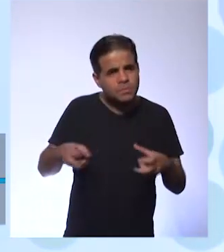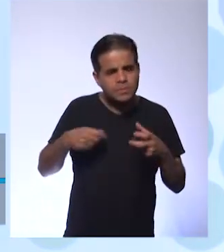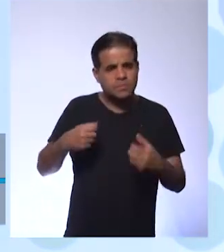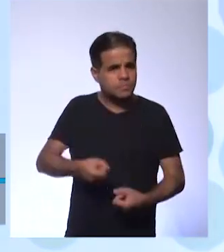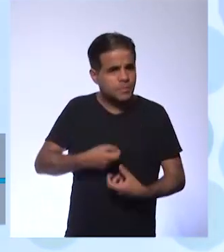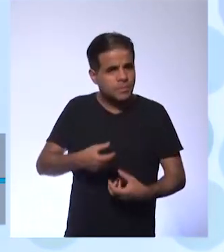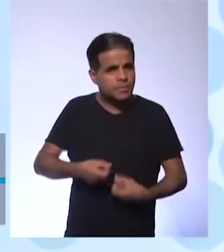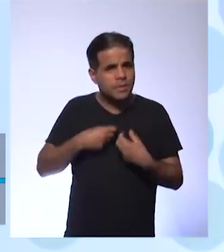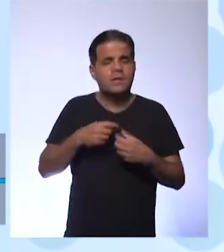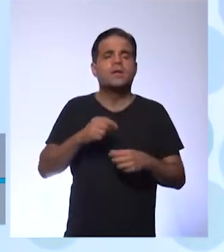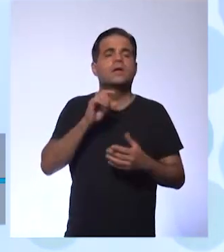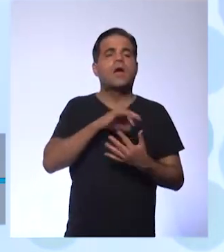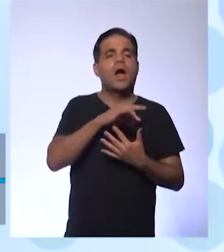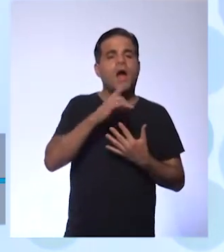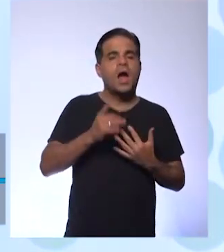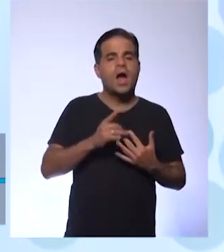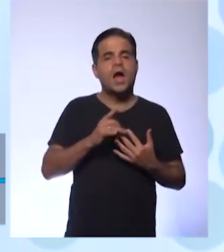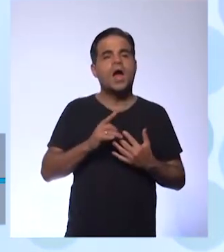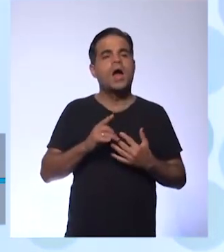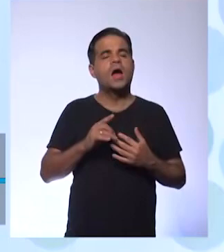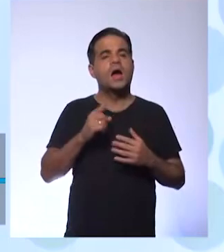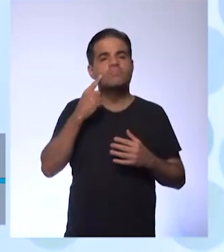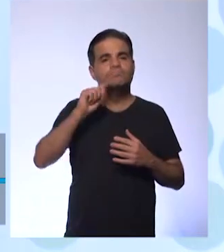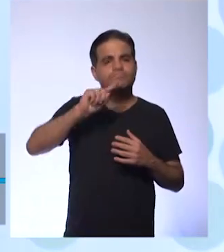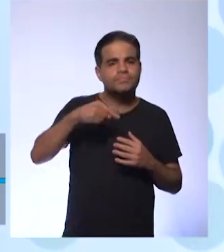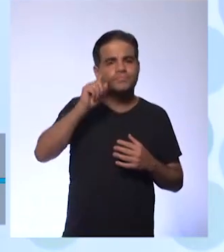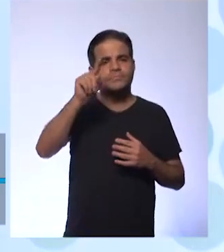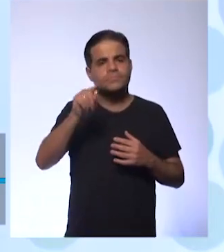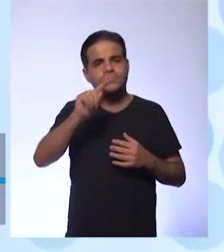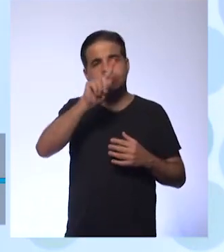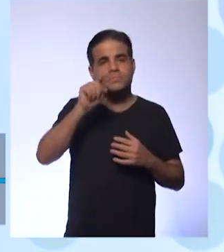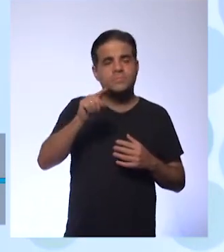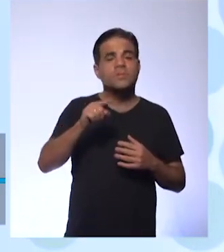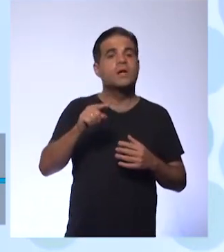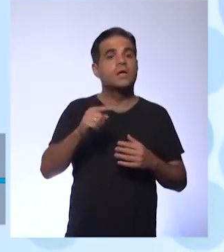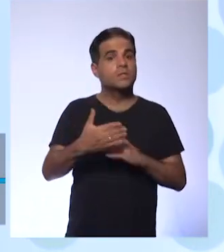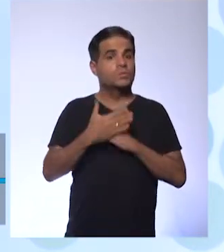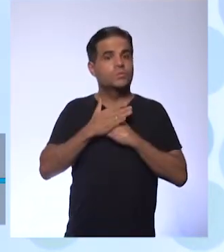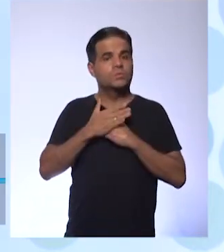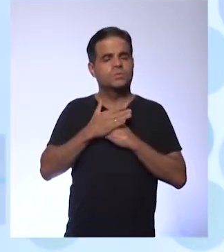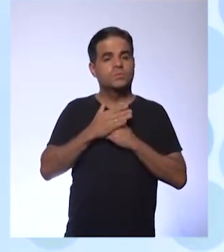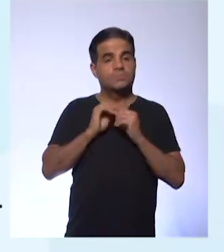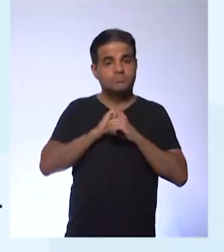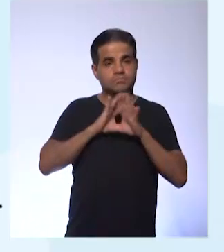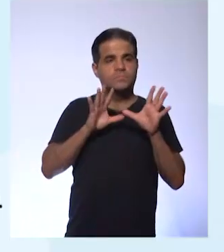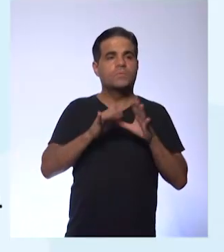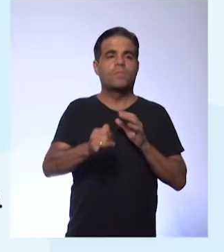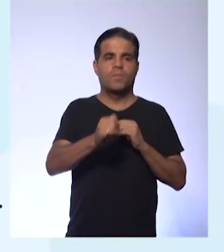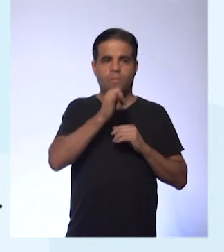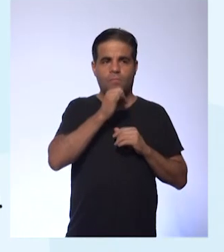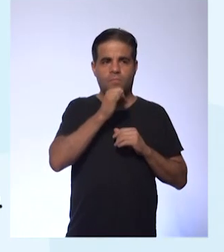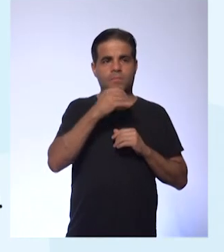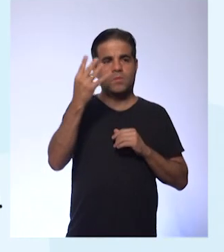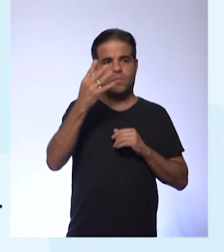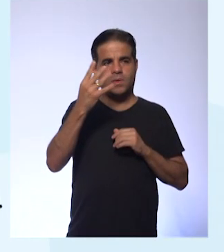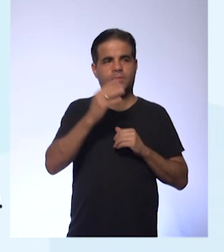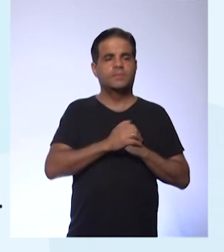ao todo. Porque até os sinais de pontuação ele deram sinais pra gente. Presta atenção, na tela, a